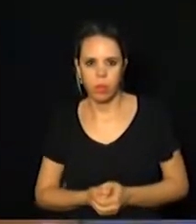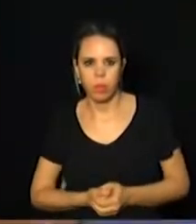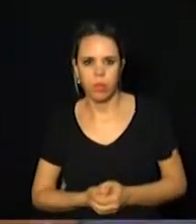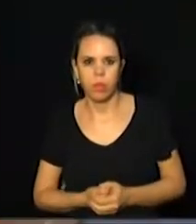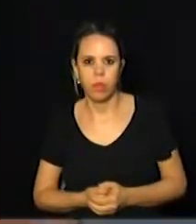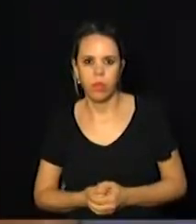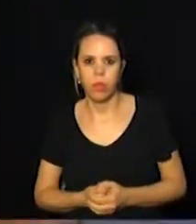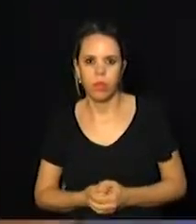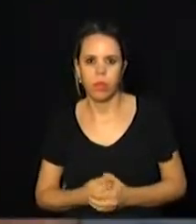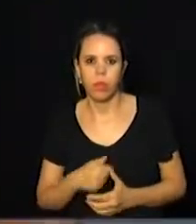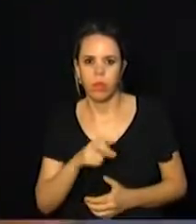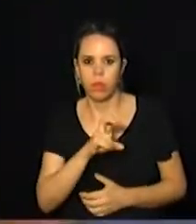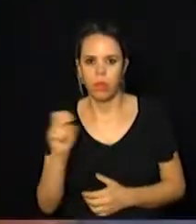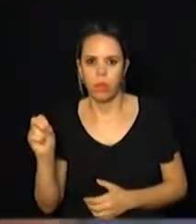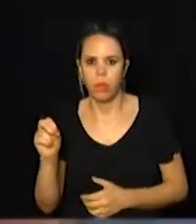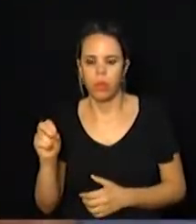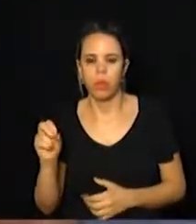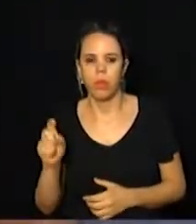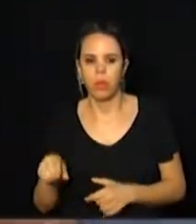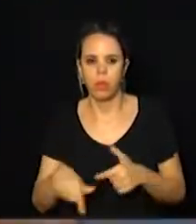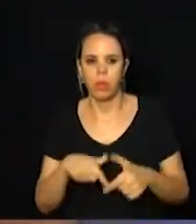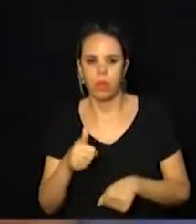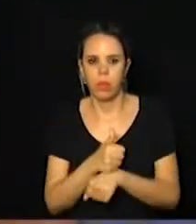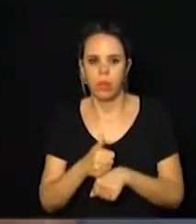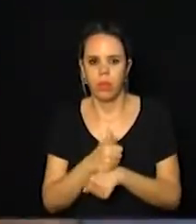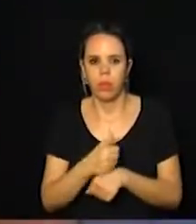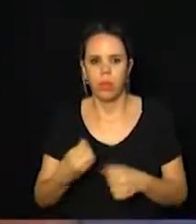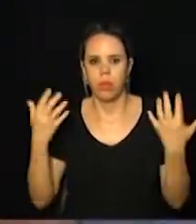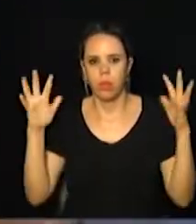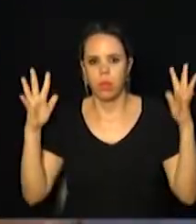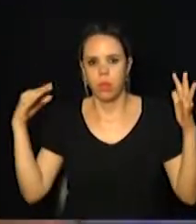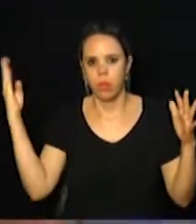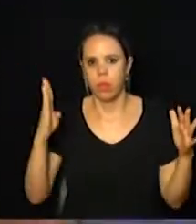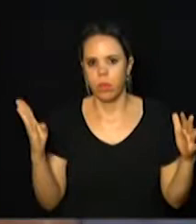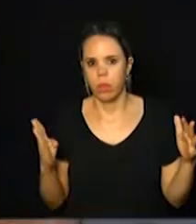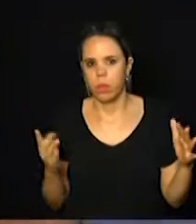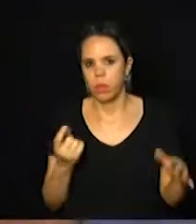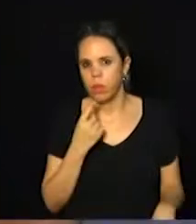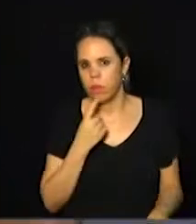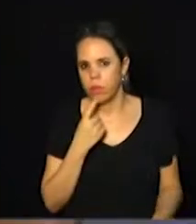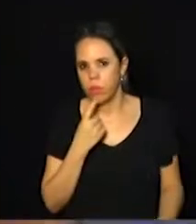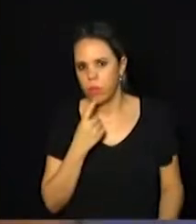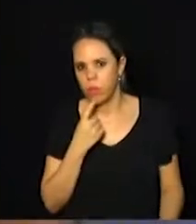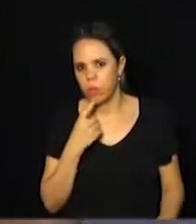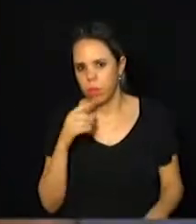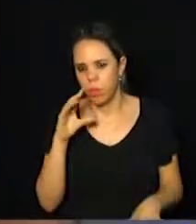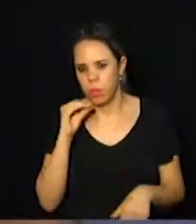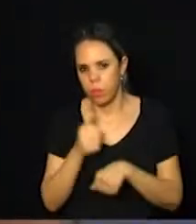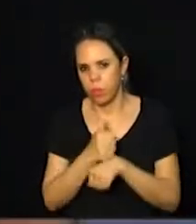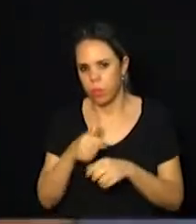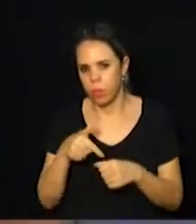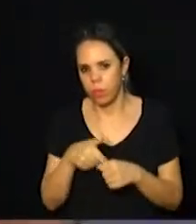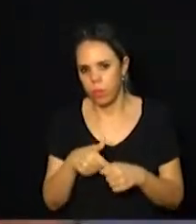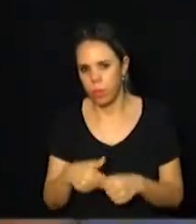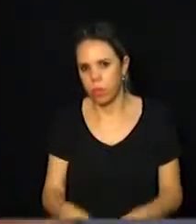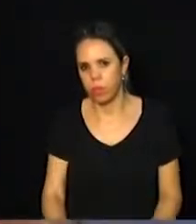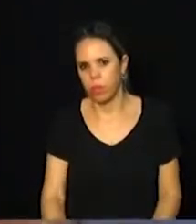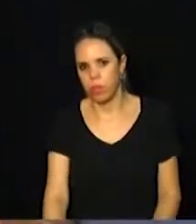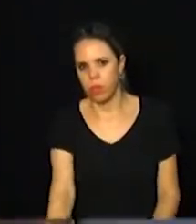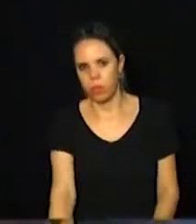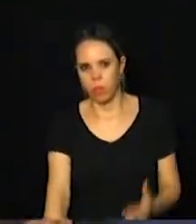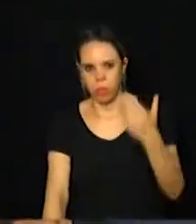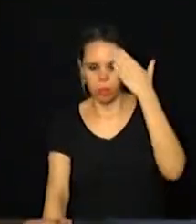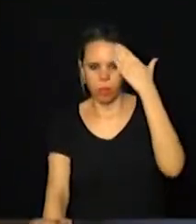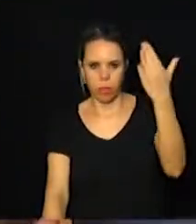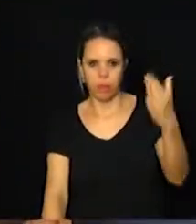manutenção de 500.000 empregos Viva o Brasil Viva Campinas vivos Trabalhador de posto de gasolina e muito